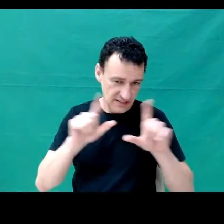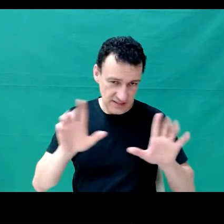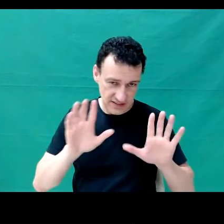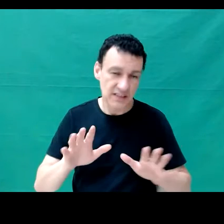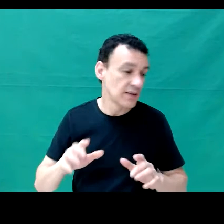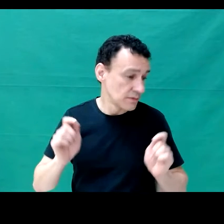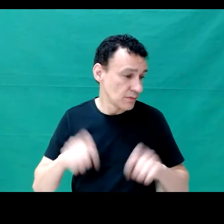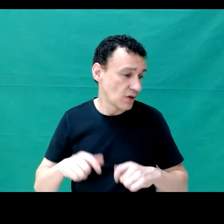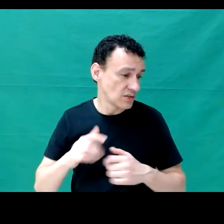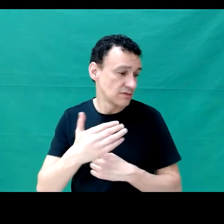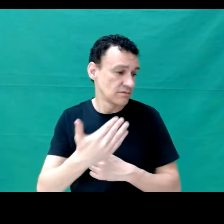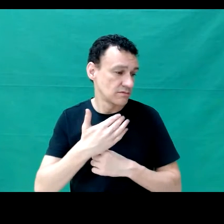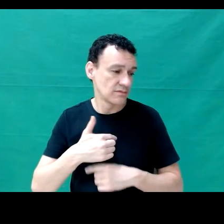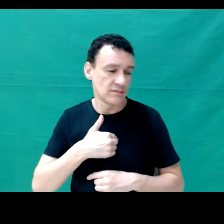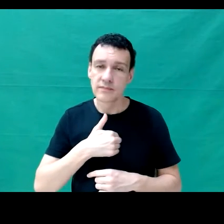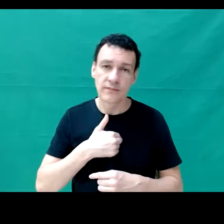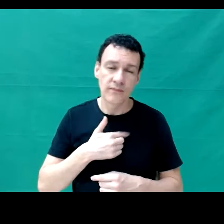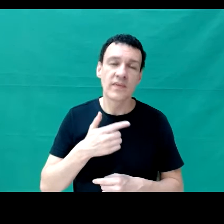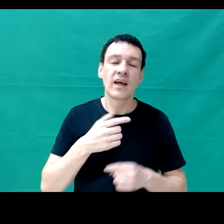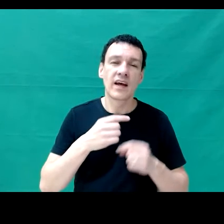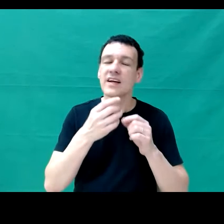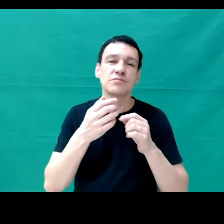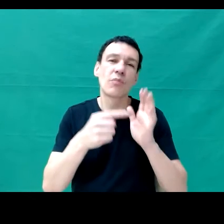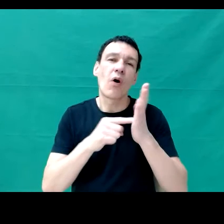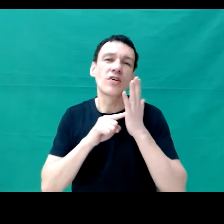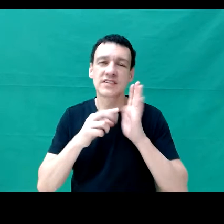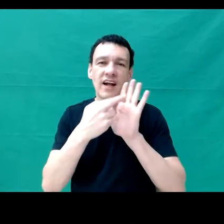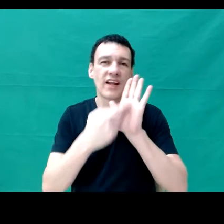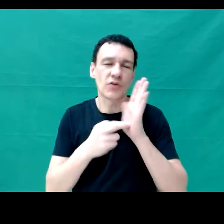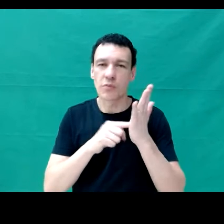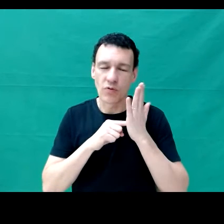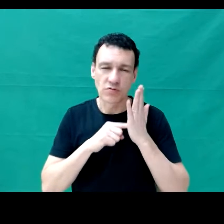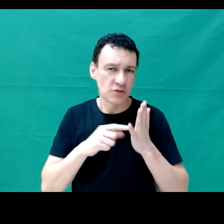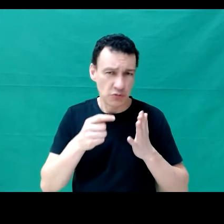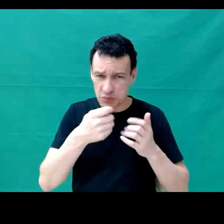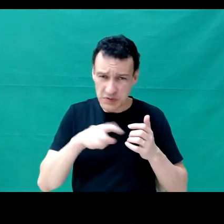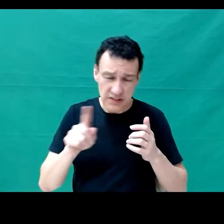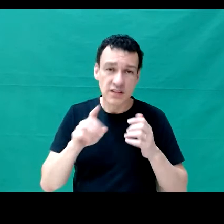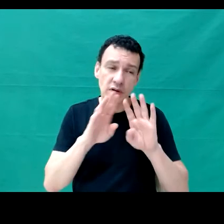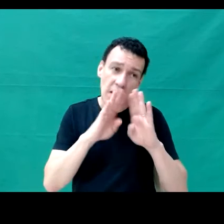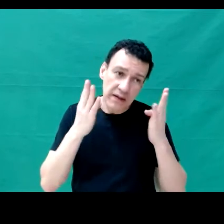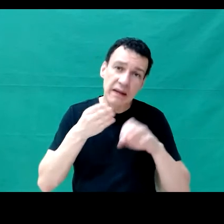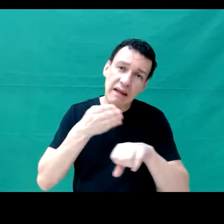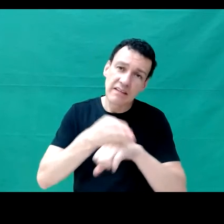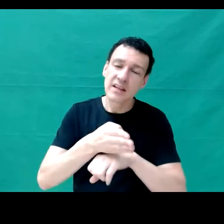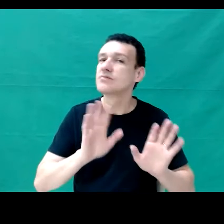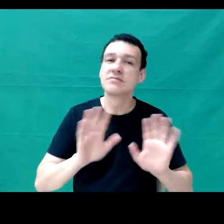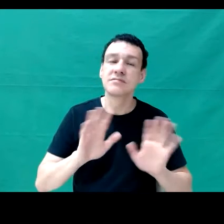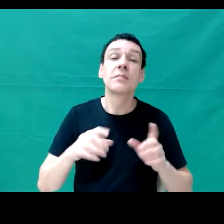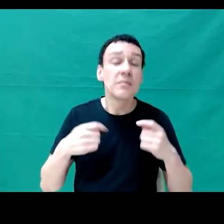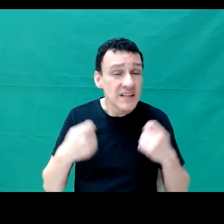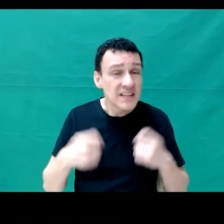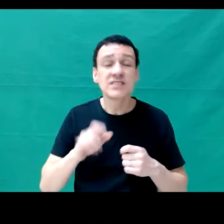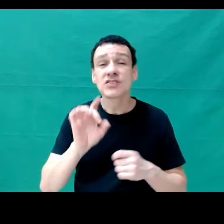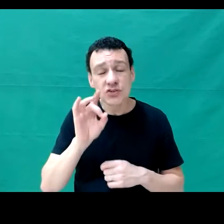gerar um relatório. Então não preciso ter abertura, não preciso entrar, não preciso, eu só preciso setar, né, os links que eu